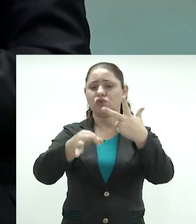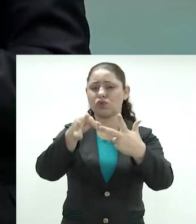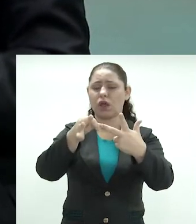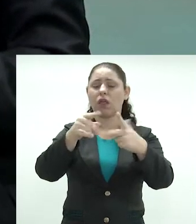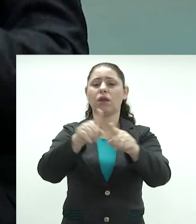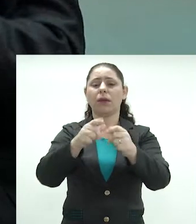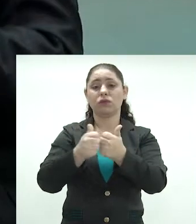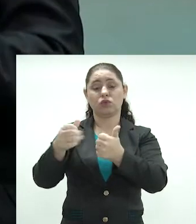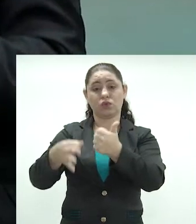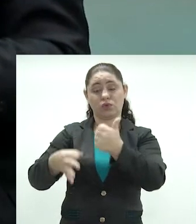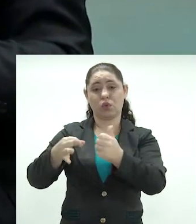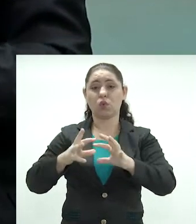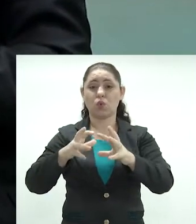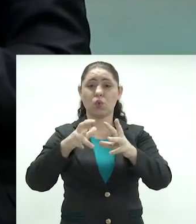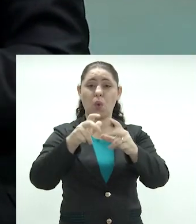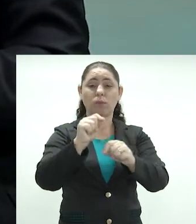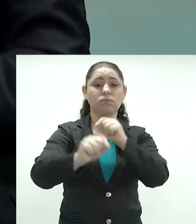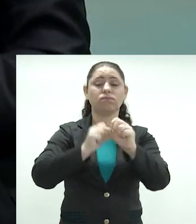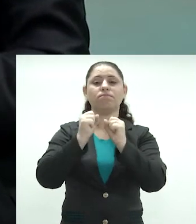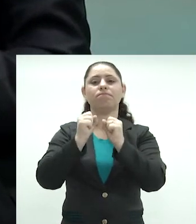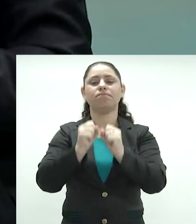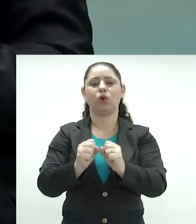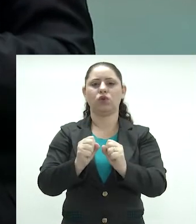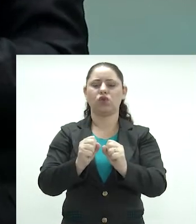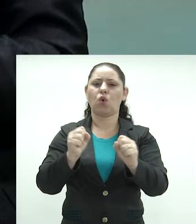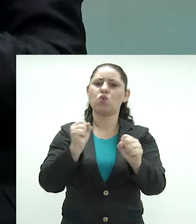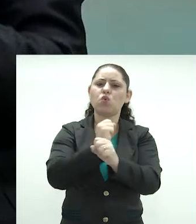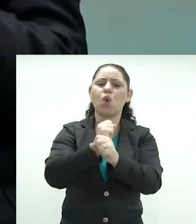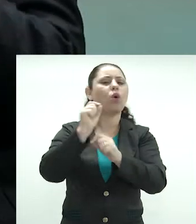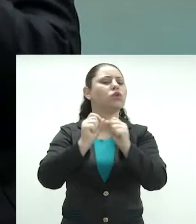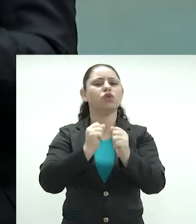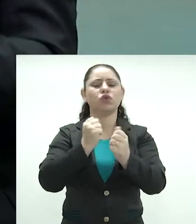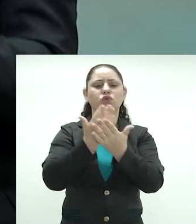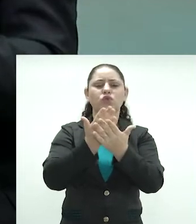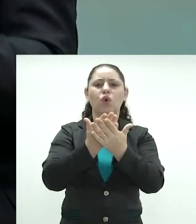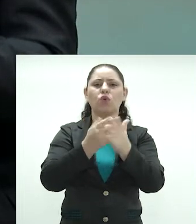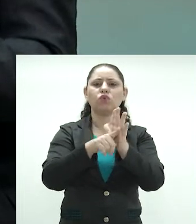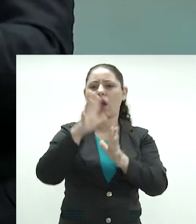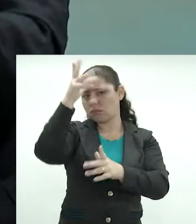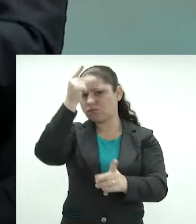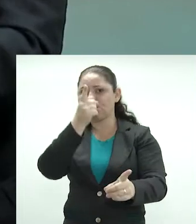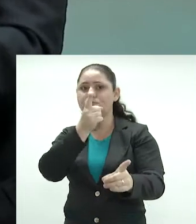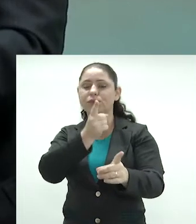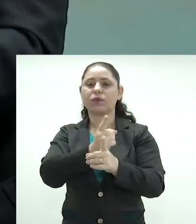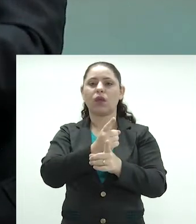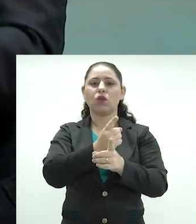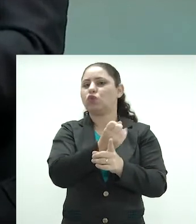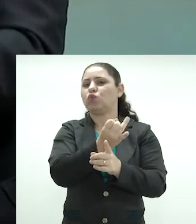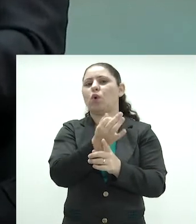Poder Legislativo, Tribunal de Contas, Poder Judiciário, para que a gente possa construir a interlocução e achar a